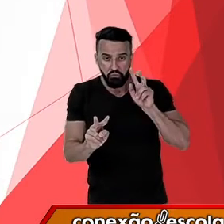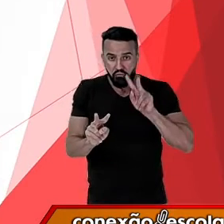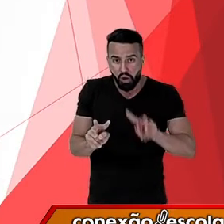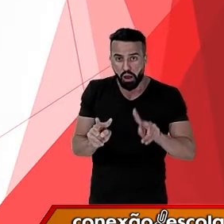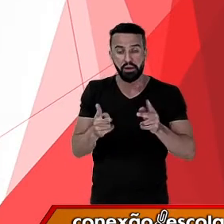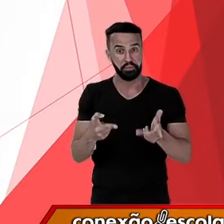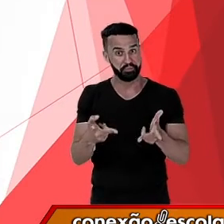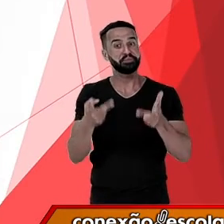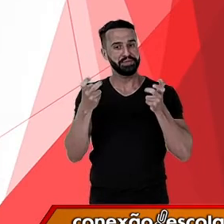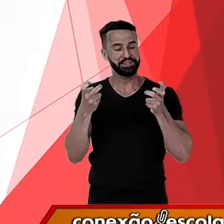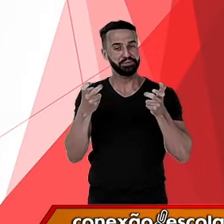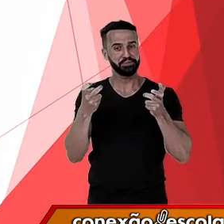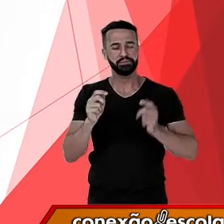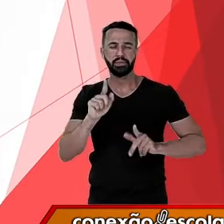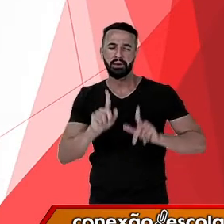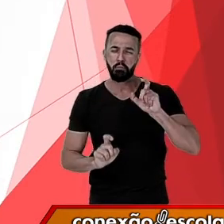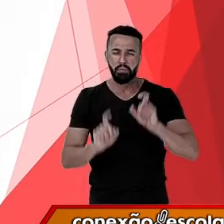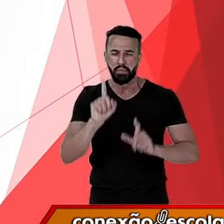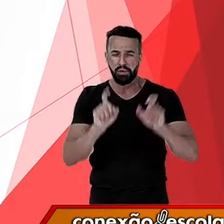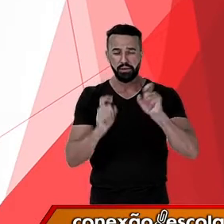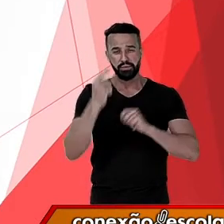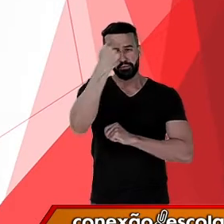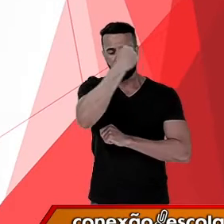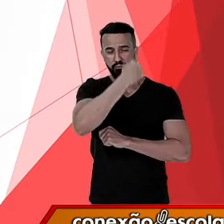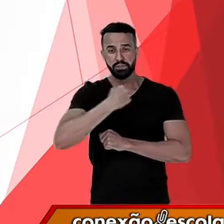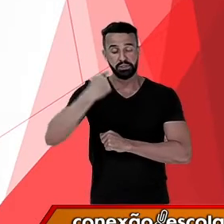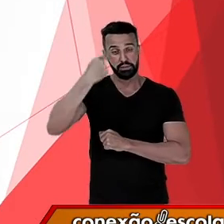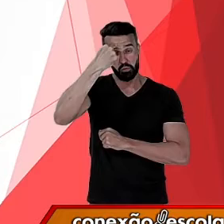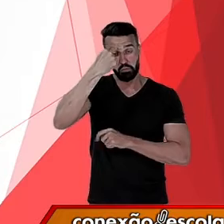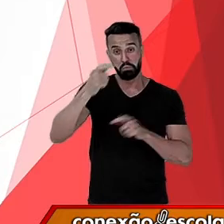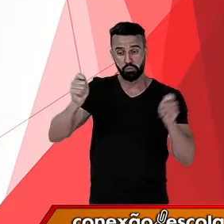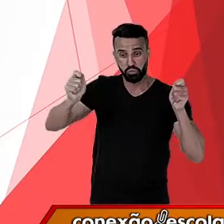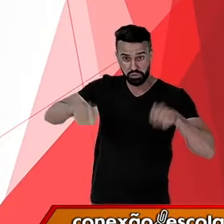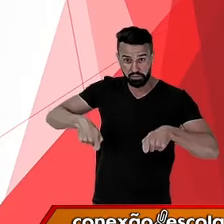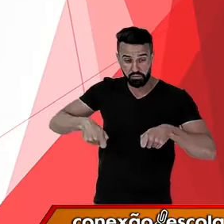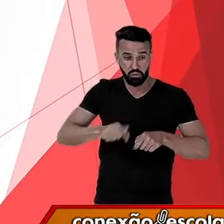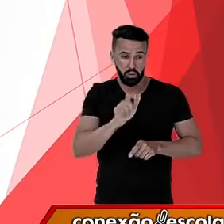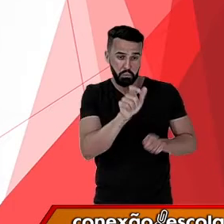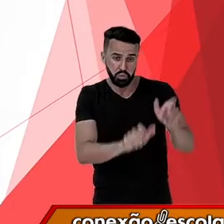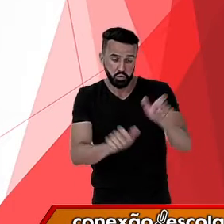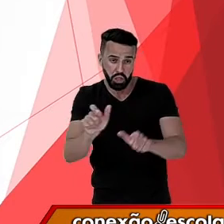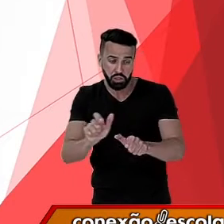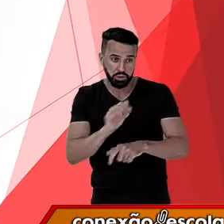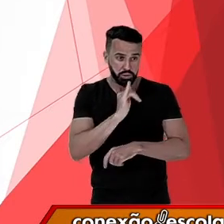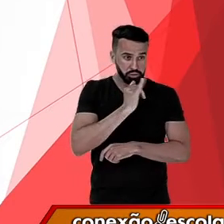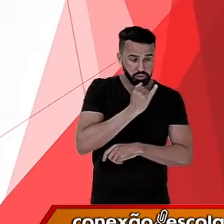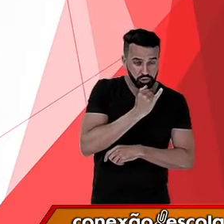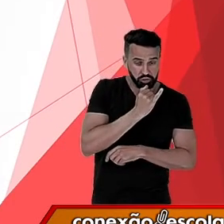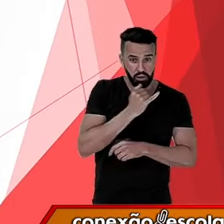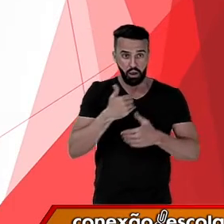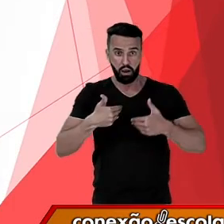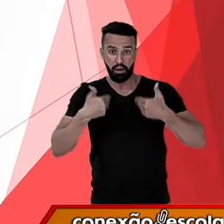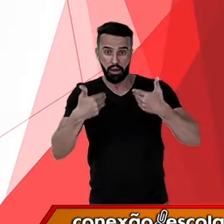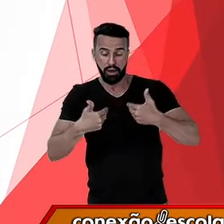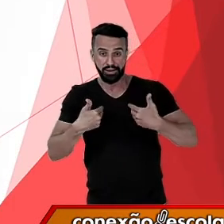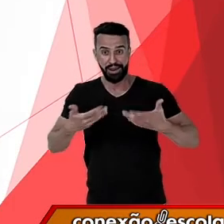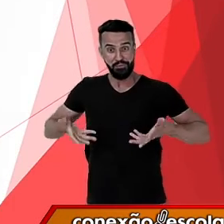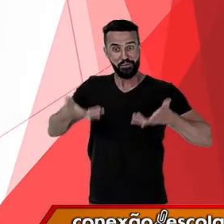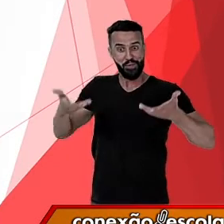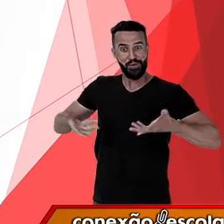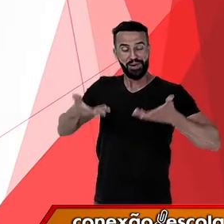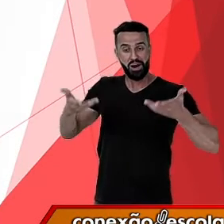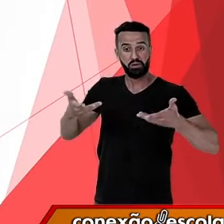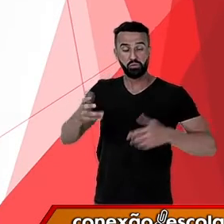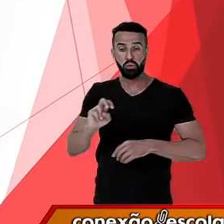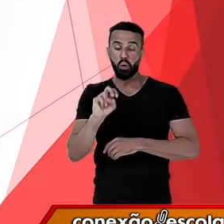expressões faciais podem sugerir que a personagem está triste, alegre, empolgada ou, como nós vimos na